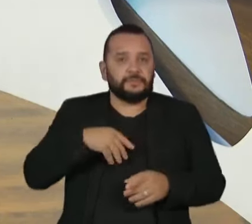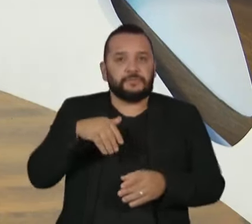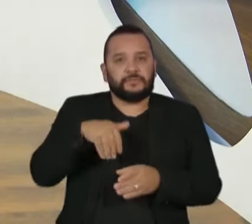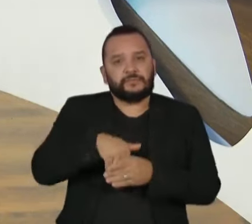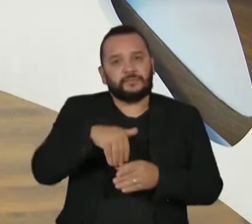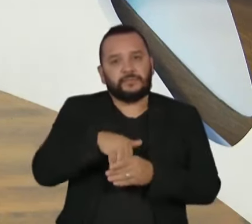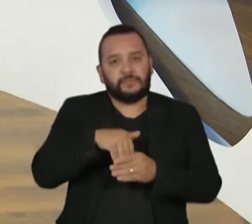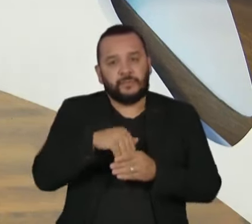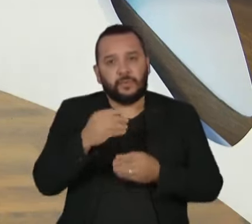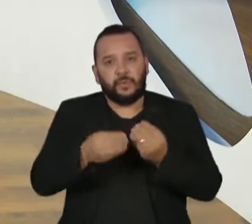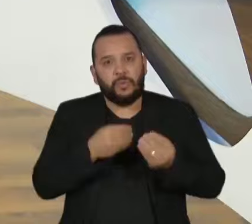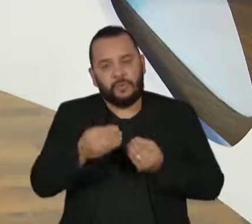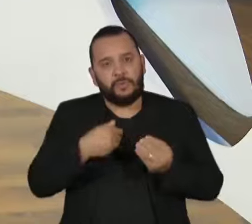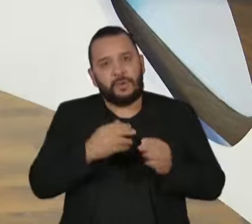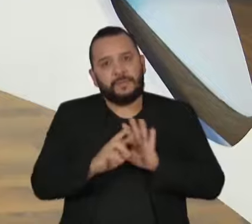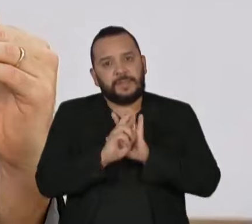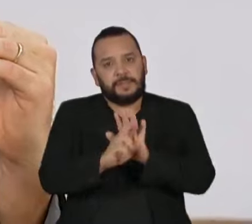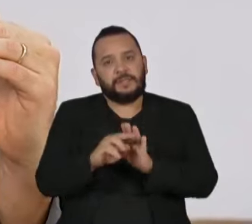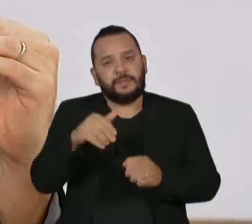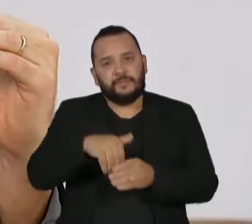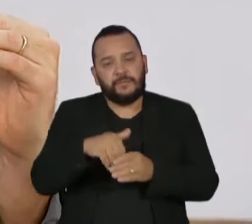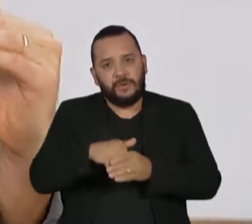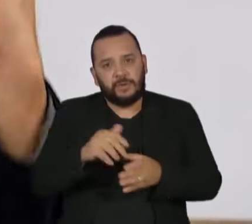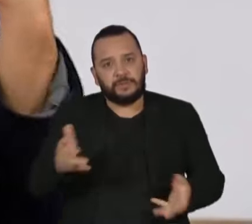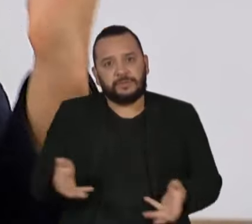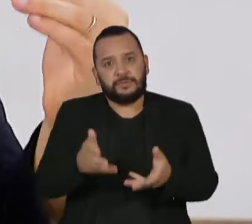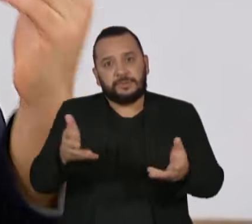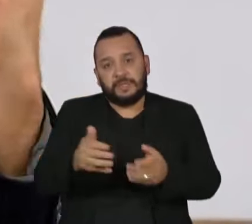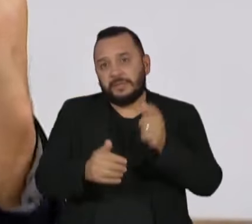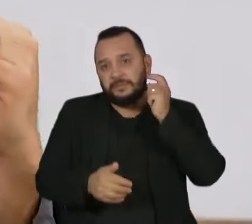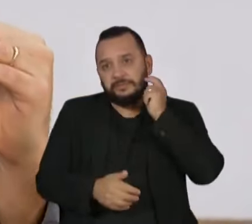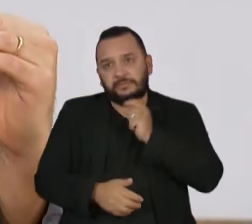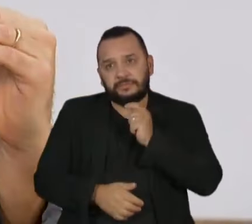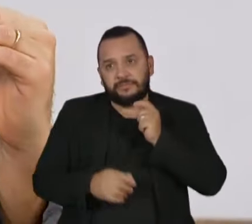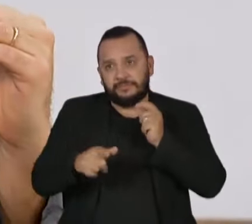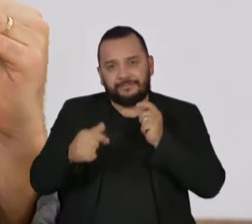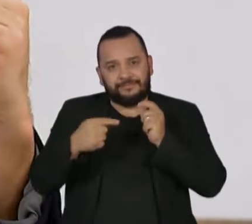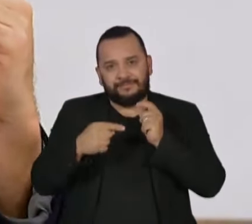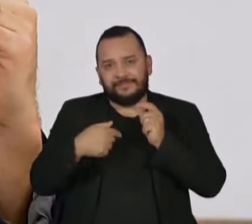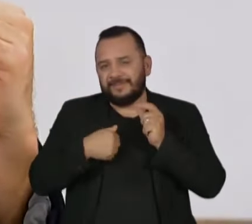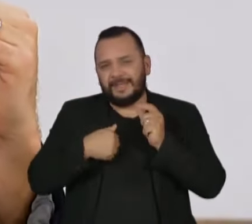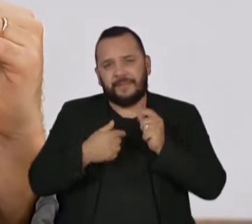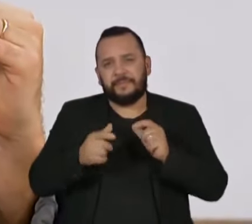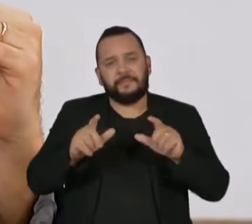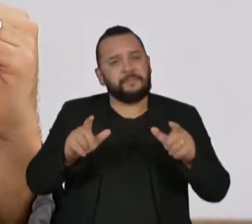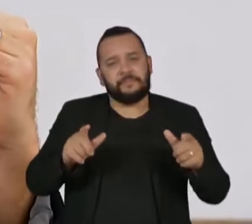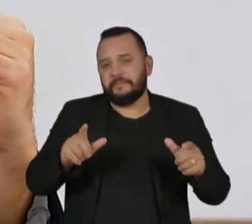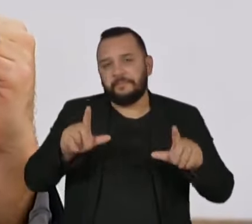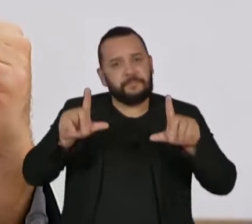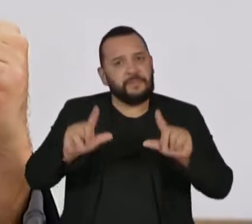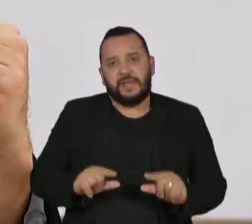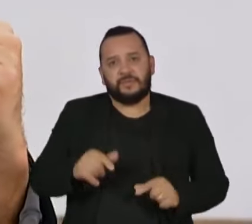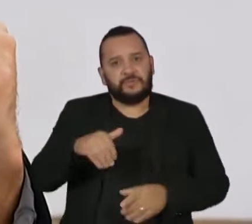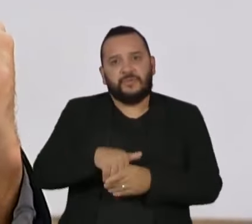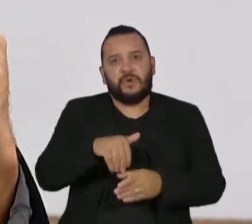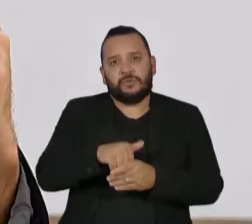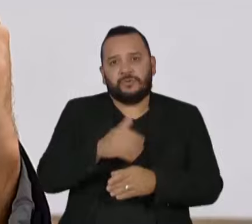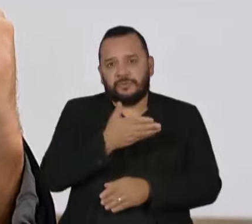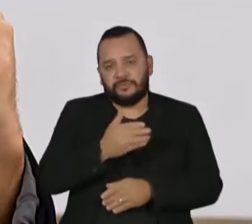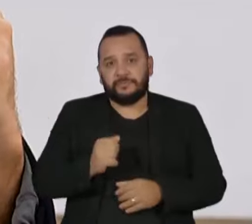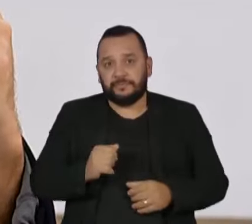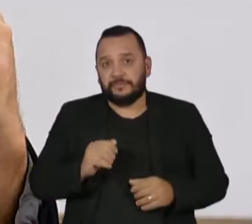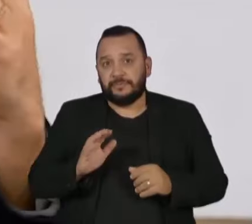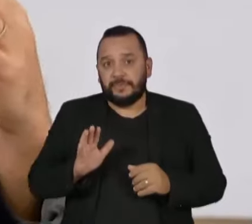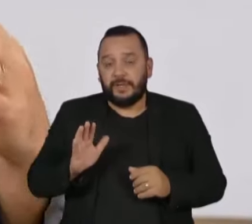representa no voto estimulado e o Ricardo Nunes era o candidato com menos votos fiéis então mesmo eleitor do Nunes é um eleitor que tá em